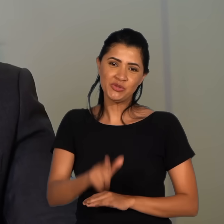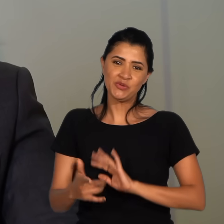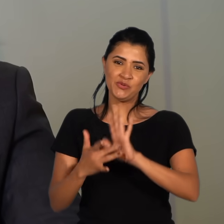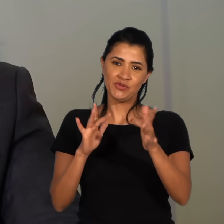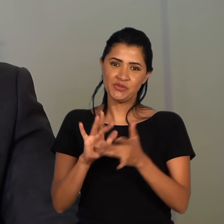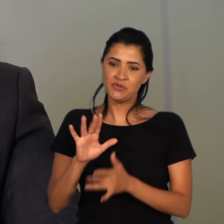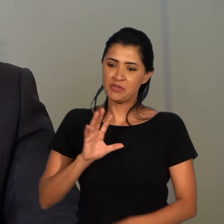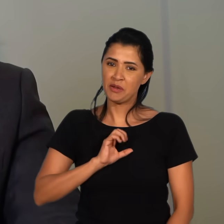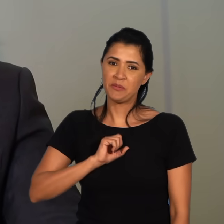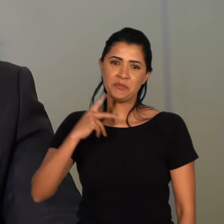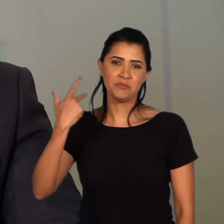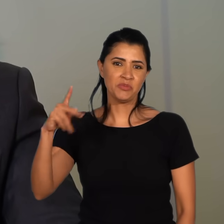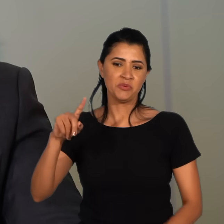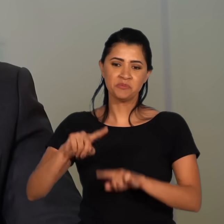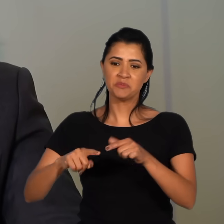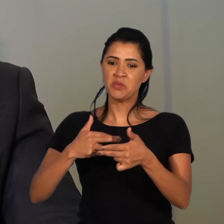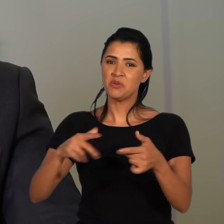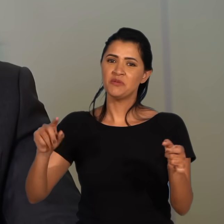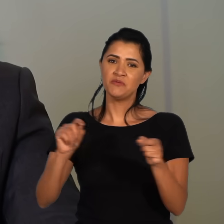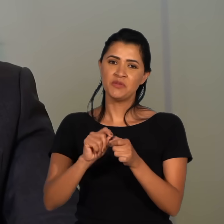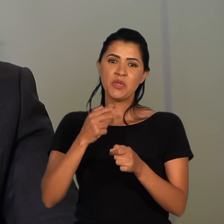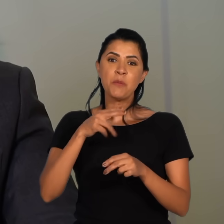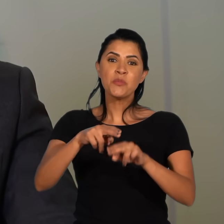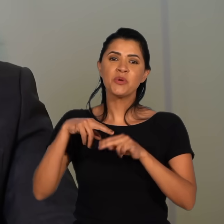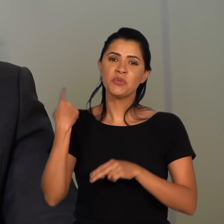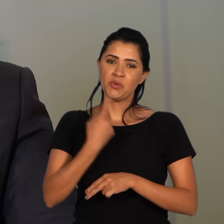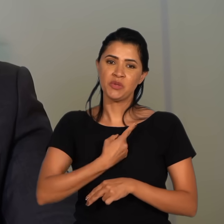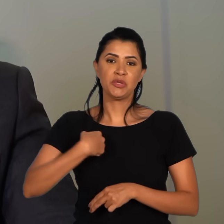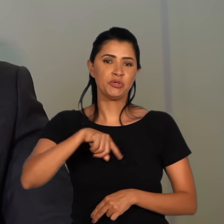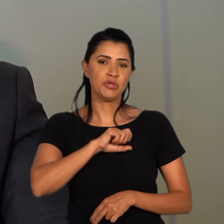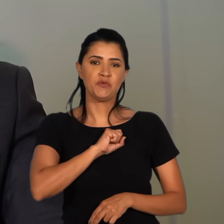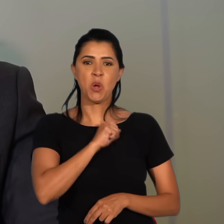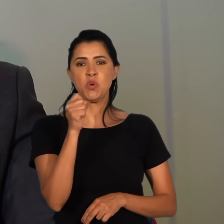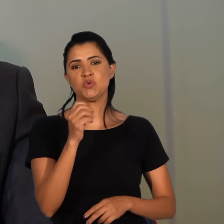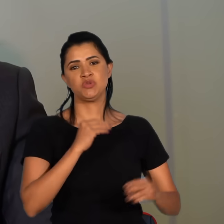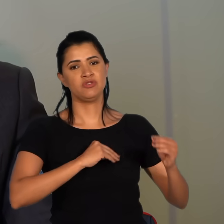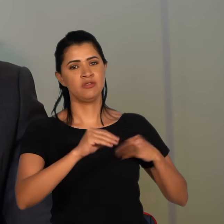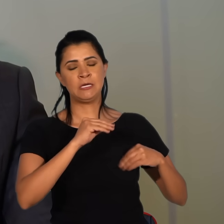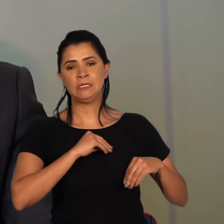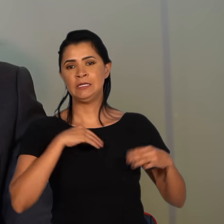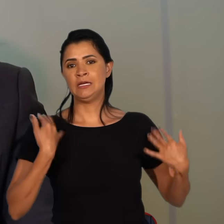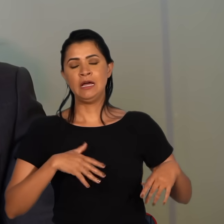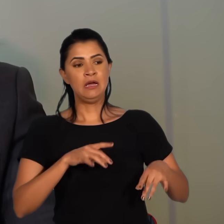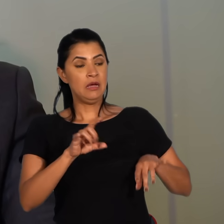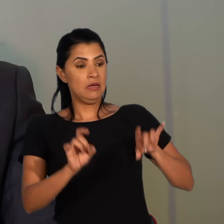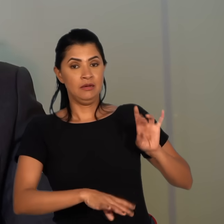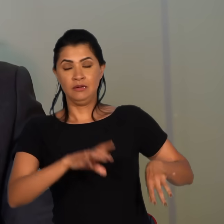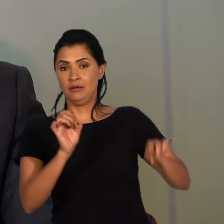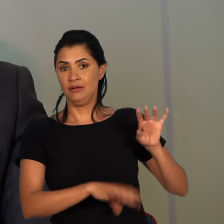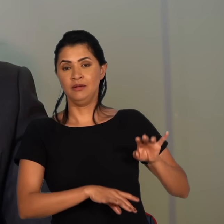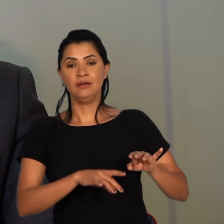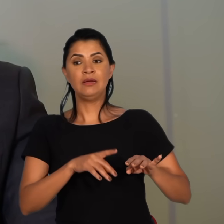vez o amor dele tudo que ele fez por nós nós vamos passar a odiar o pecado e a cada dia buscar